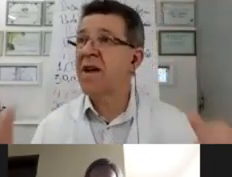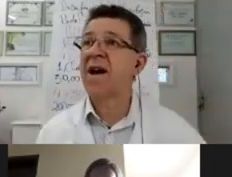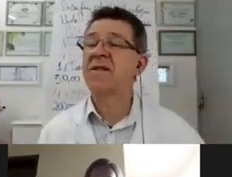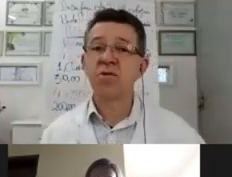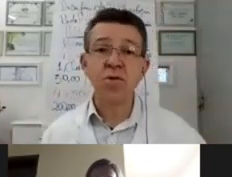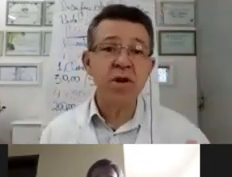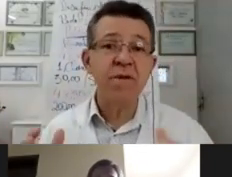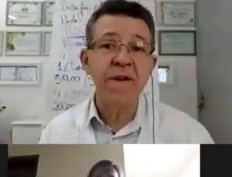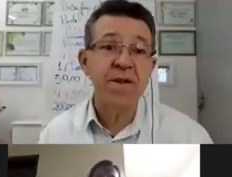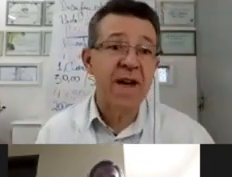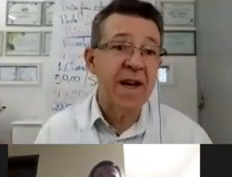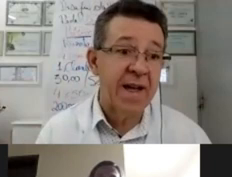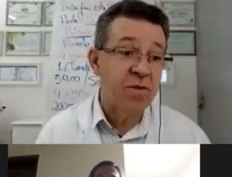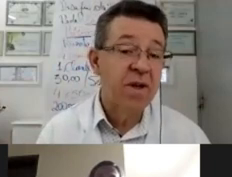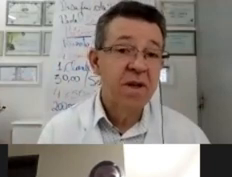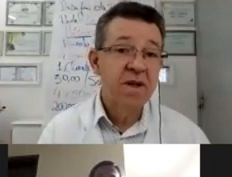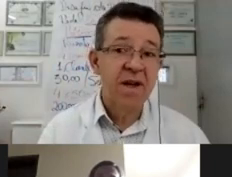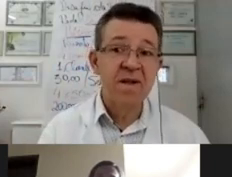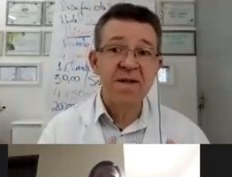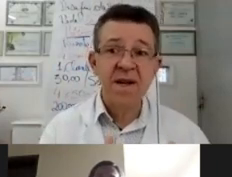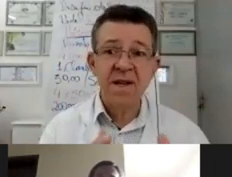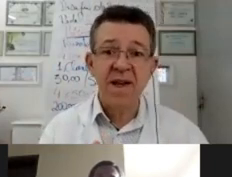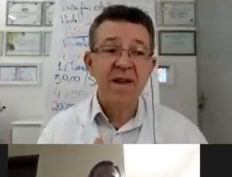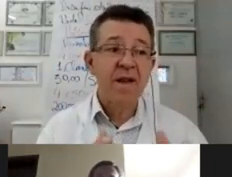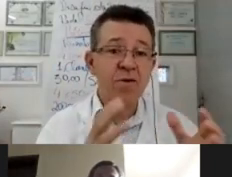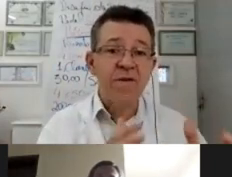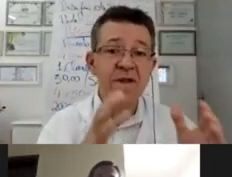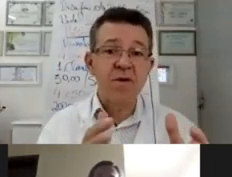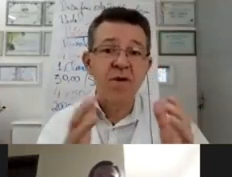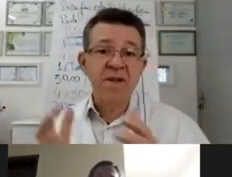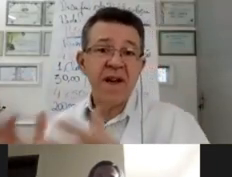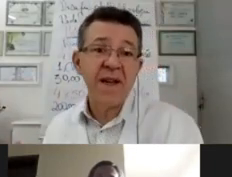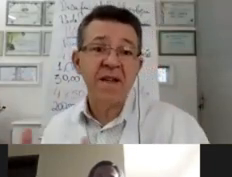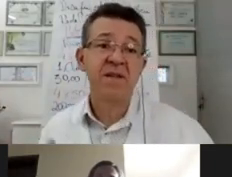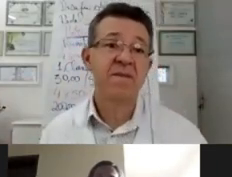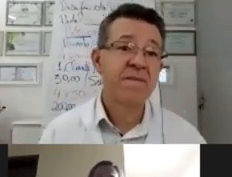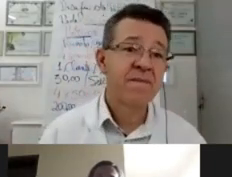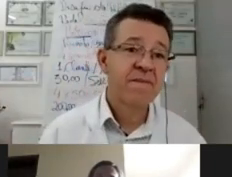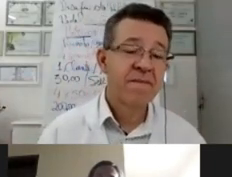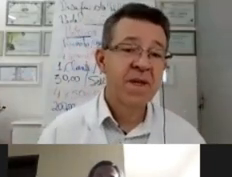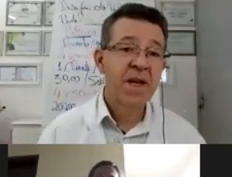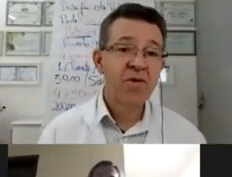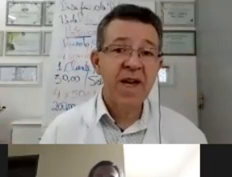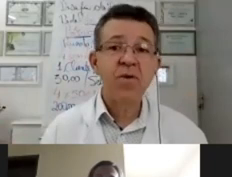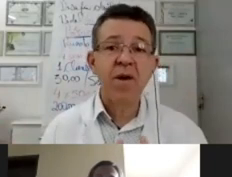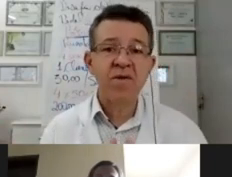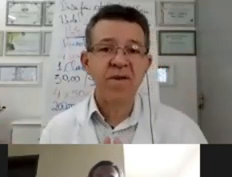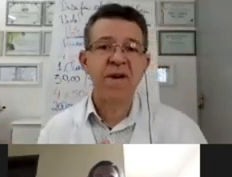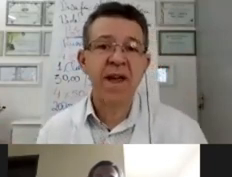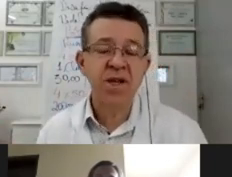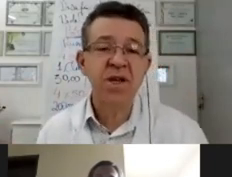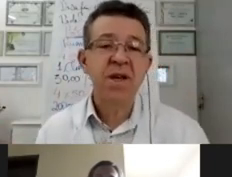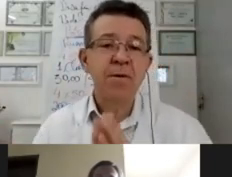tudo dando errado. Tudo que eu faço dá errado. Quer dizer que eu estou fazendo coisas erradas. Eu quero